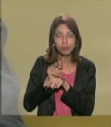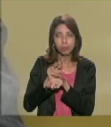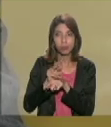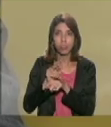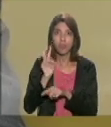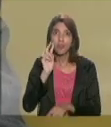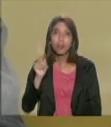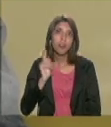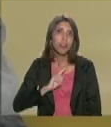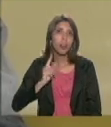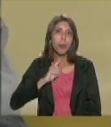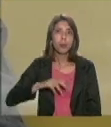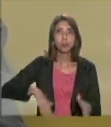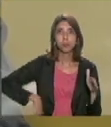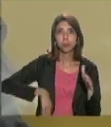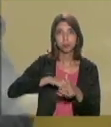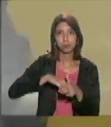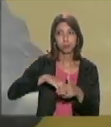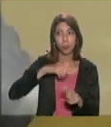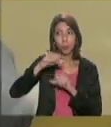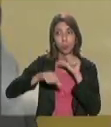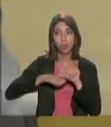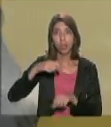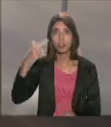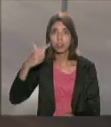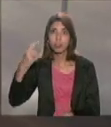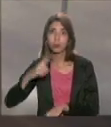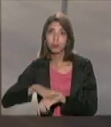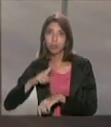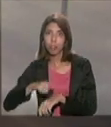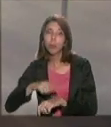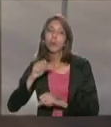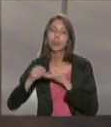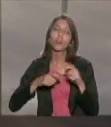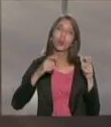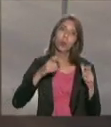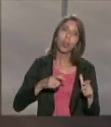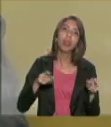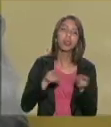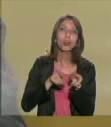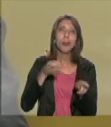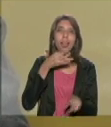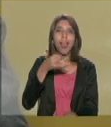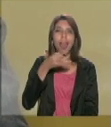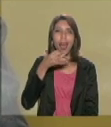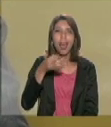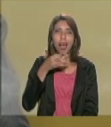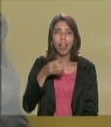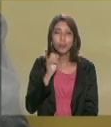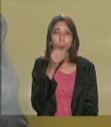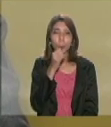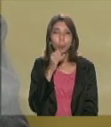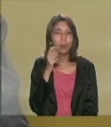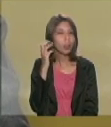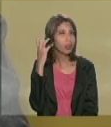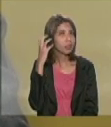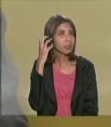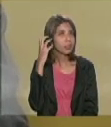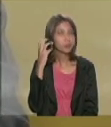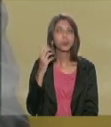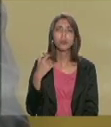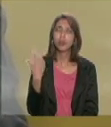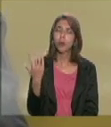Flamengo atacava. Quer dizer, mudava o segundo tempo, mudava de lugar. E sempre com radinho de pilha no ouvido. Então, o Maracanã